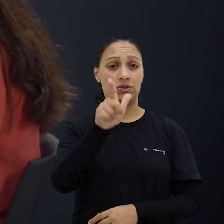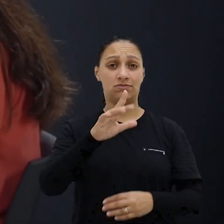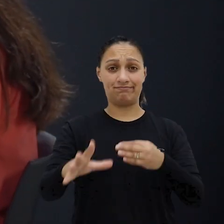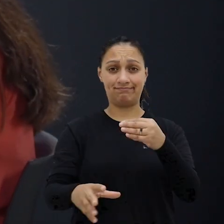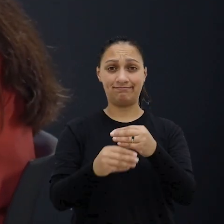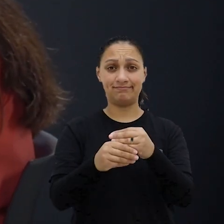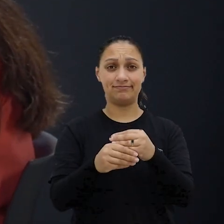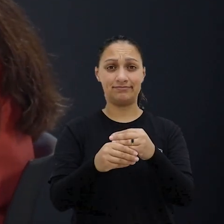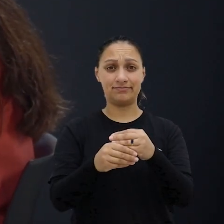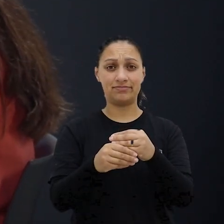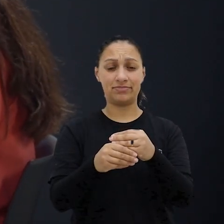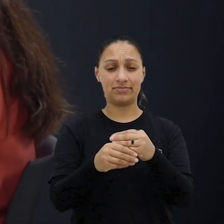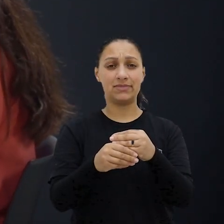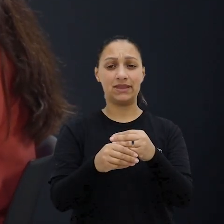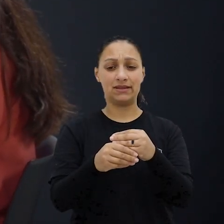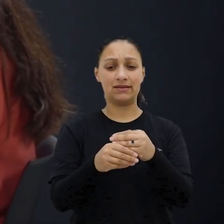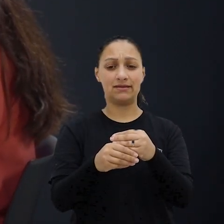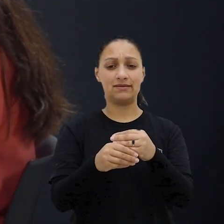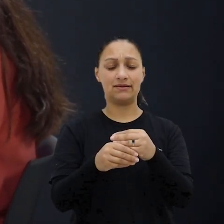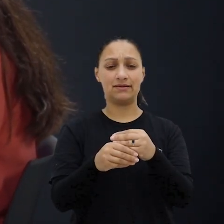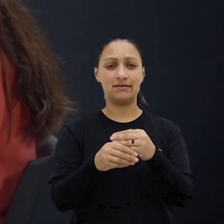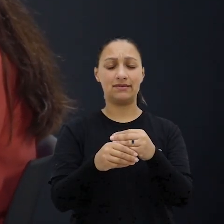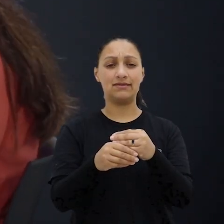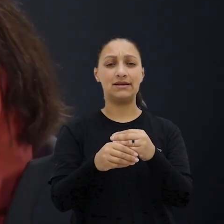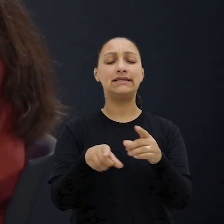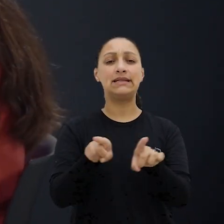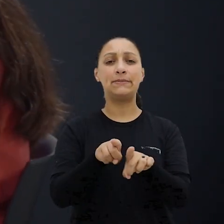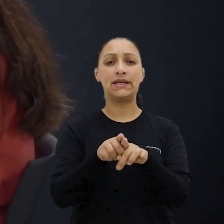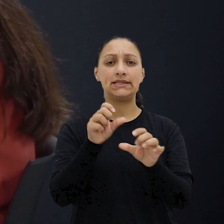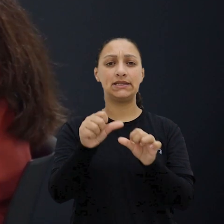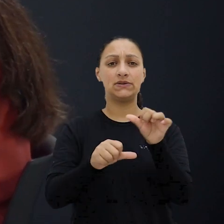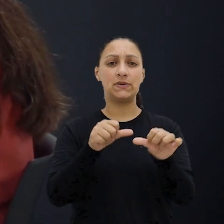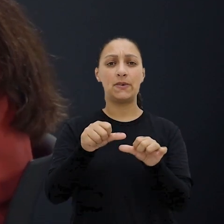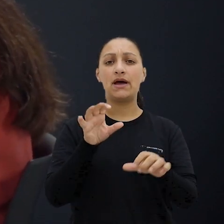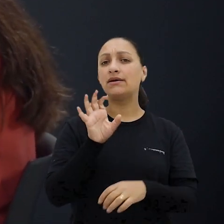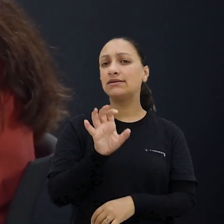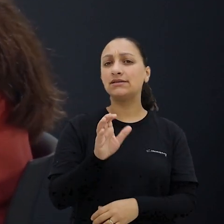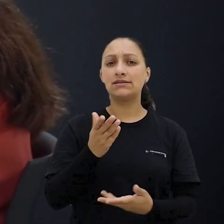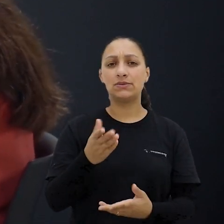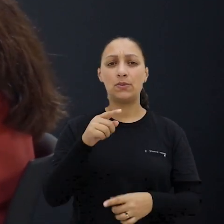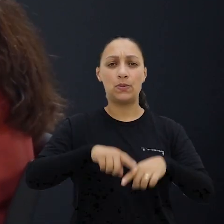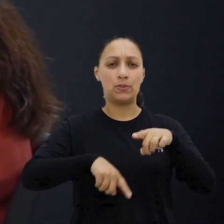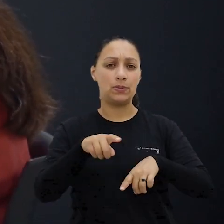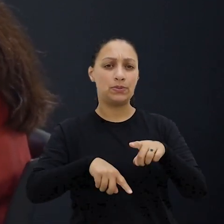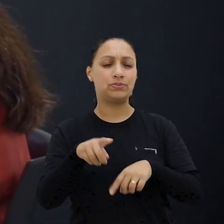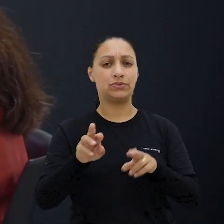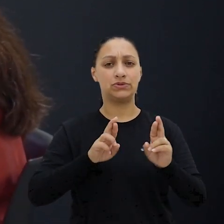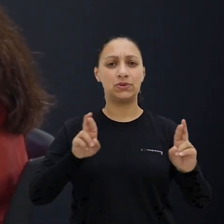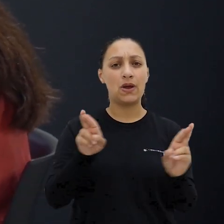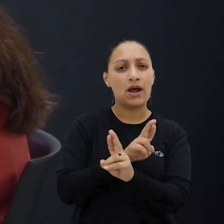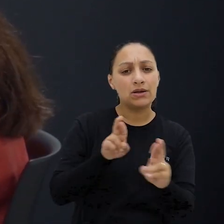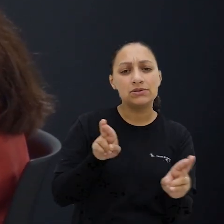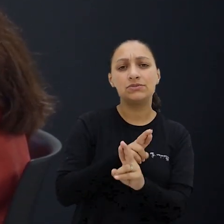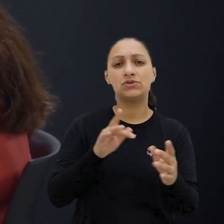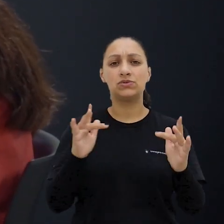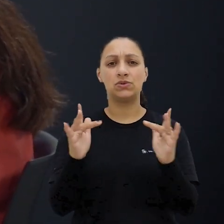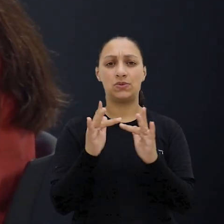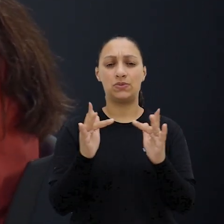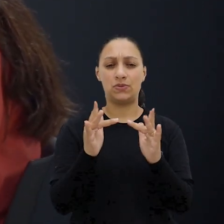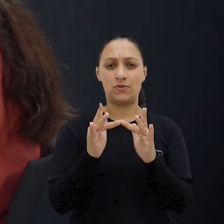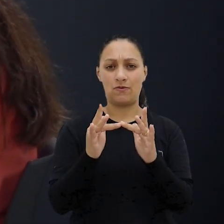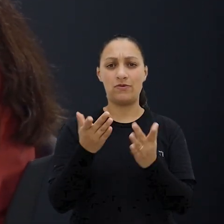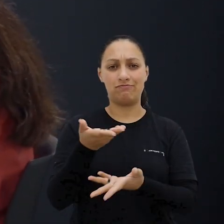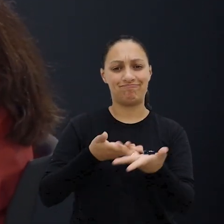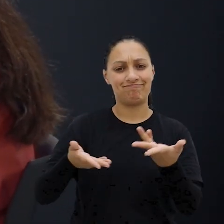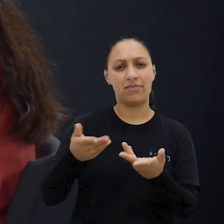consegue agregar e transformar isso, né, em produtos, em relacionamento, em conexões, porque a